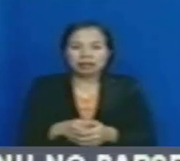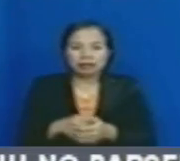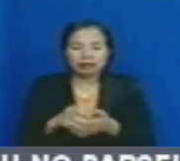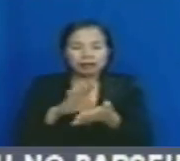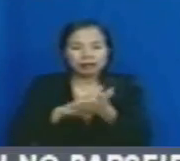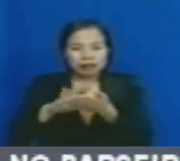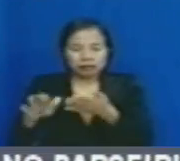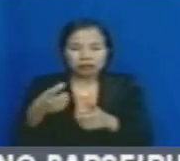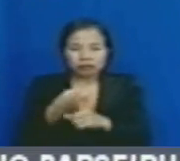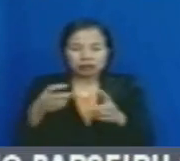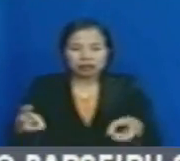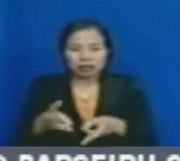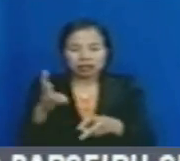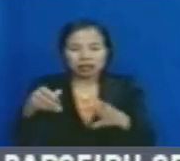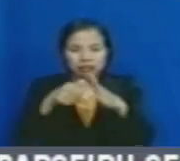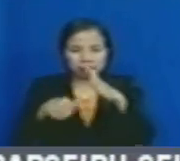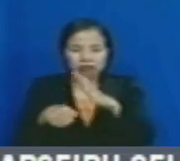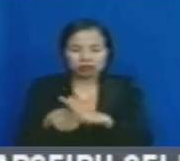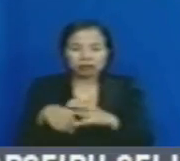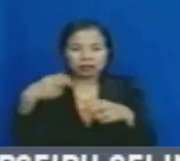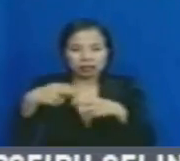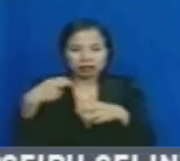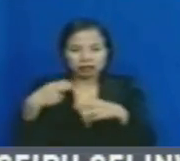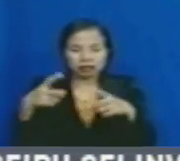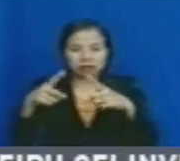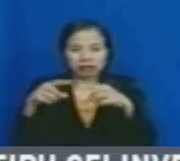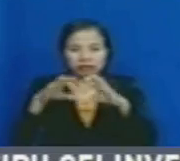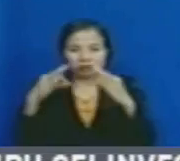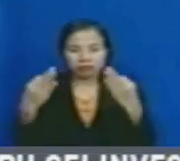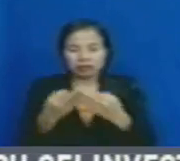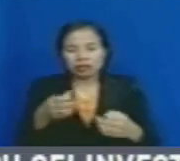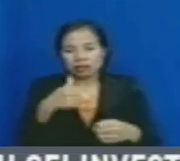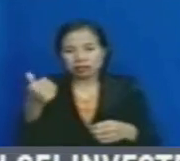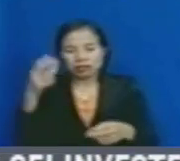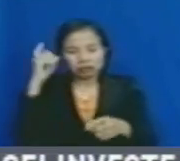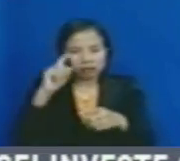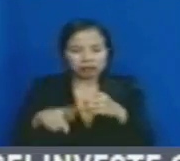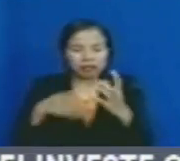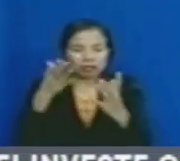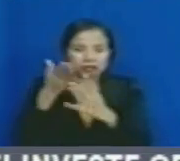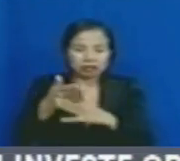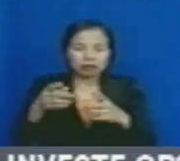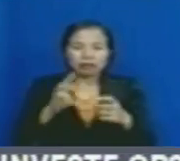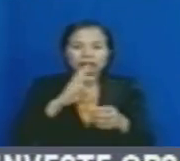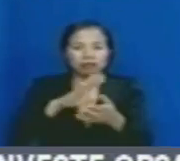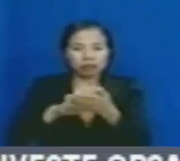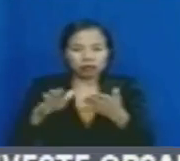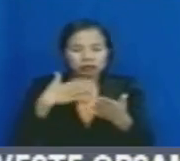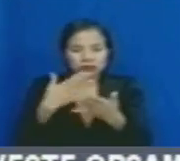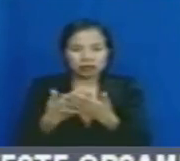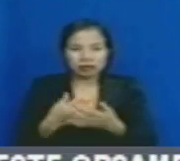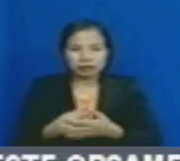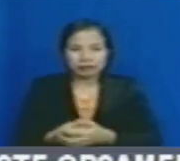kanaliza li husi dalang ilegal. No prejudica ba uma kain sira seluk la bela sesu ba bemo so dia. Bairo